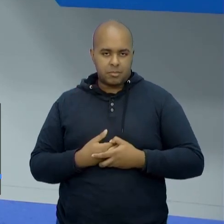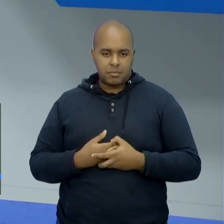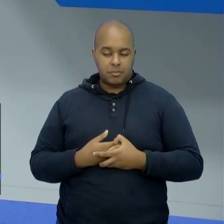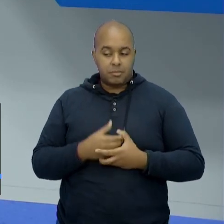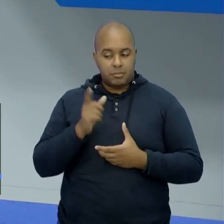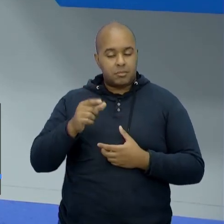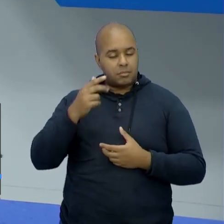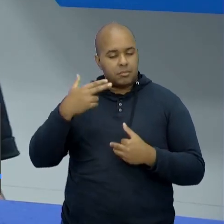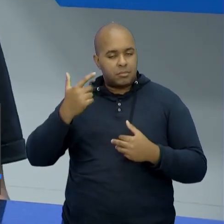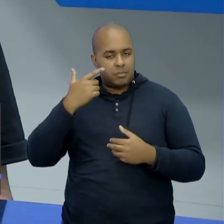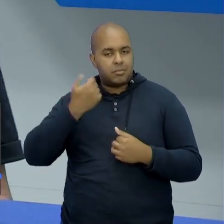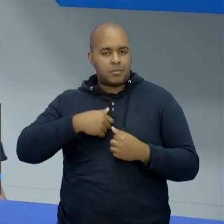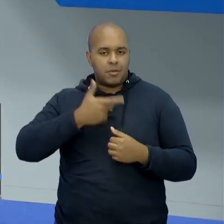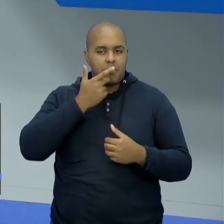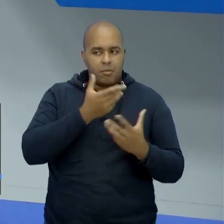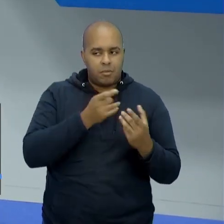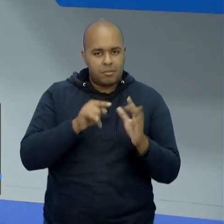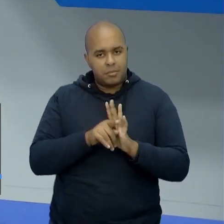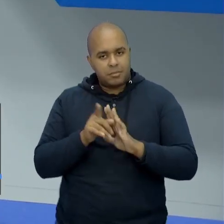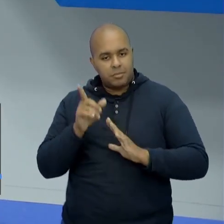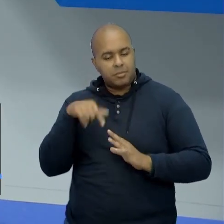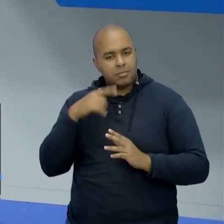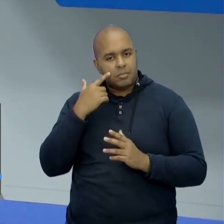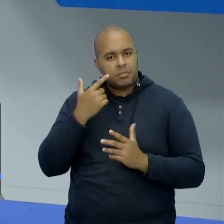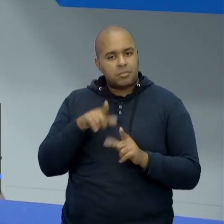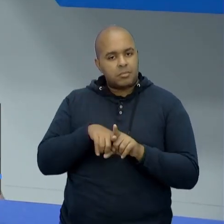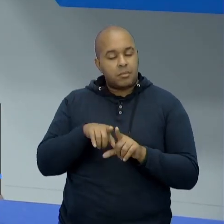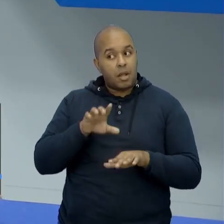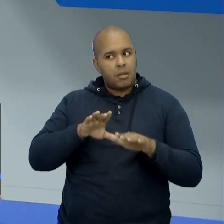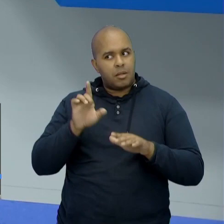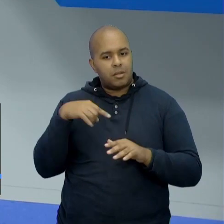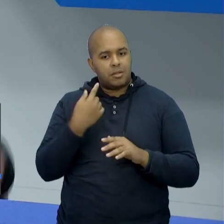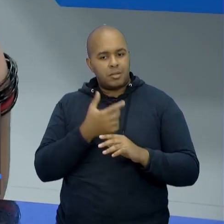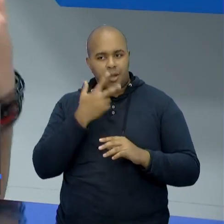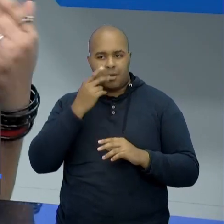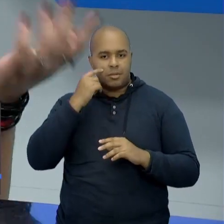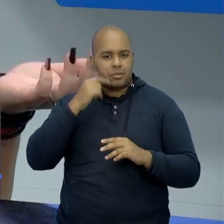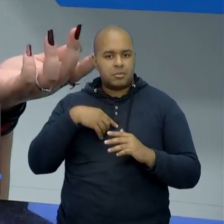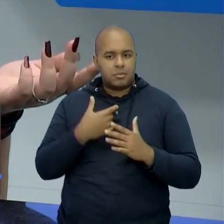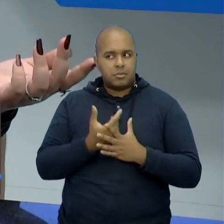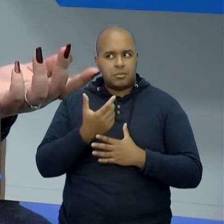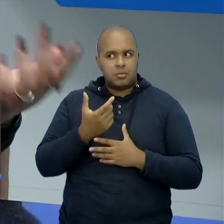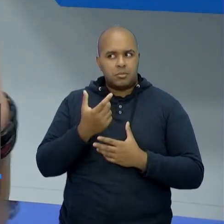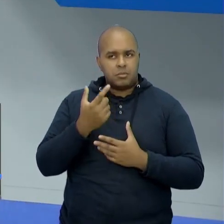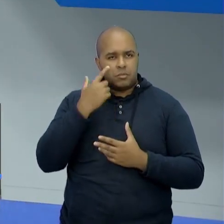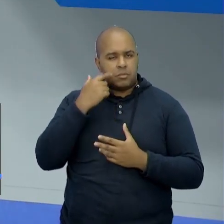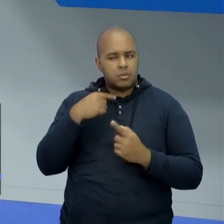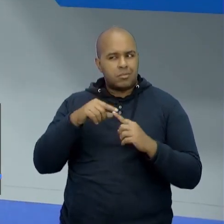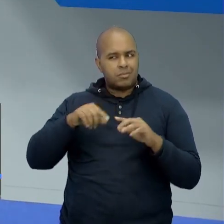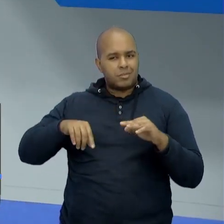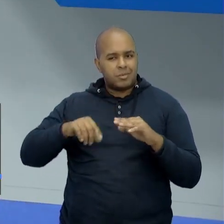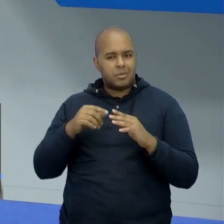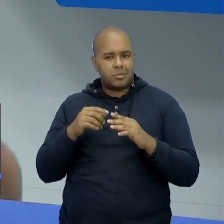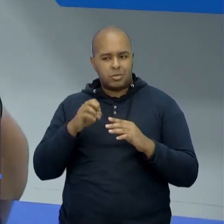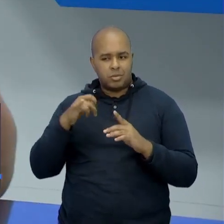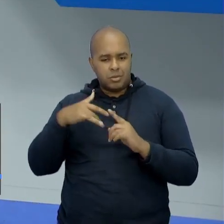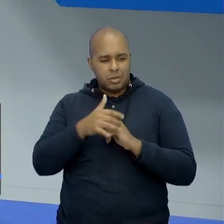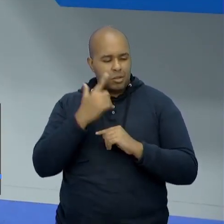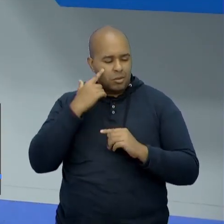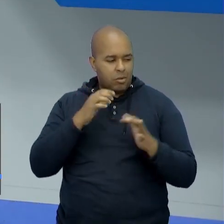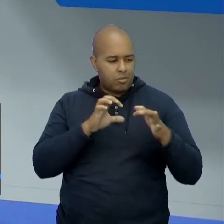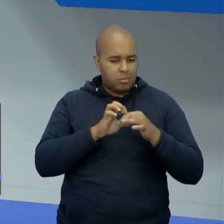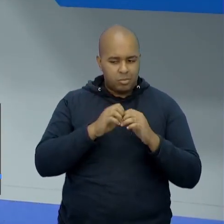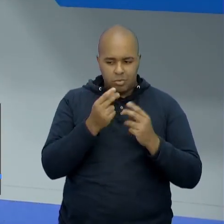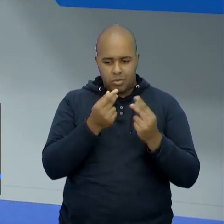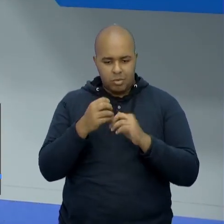E isso é uma coisa que eu tenho falado para eles, né? Que, assim, muitas vezes a gente acha que o ambiental está desassociado do social, que está desassociado